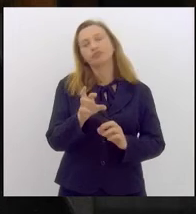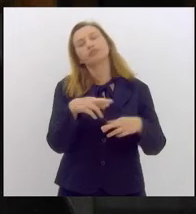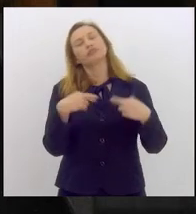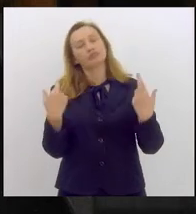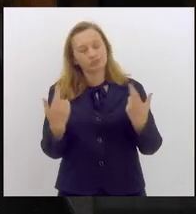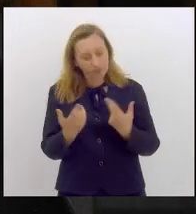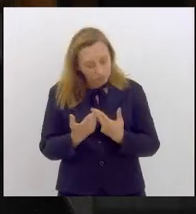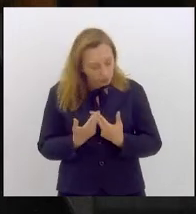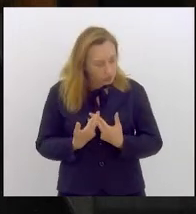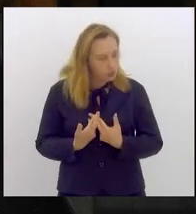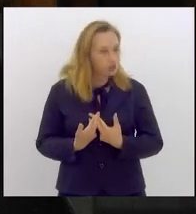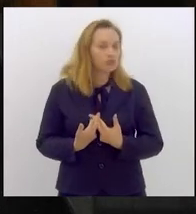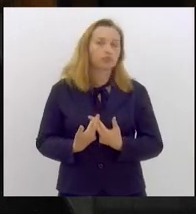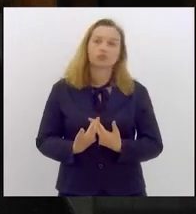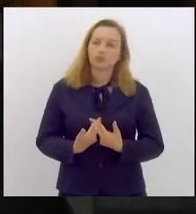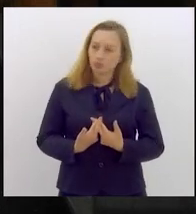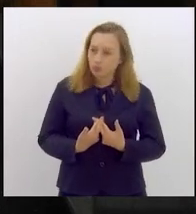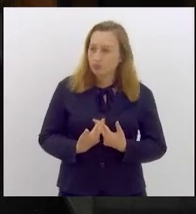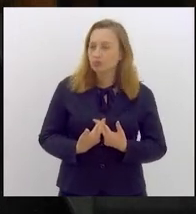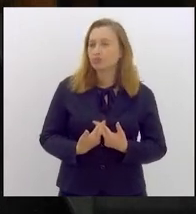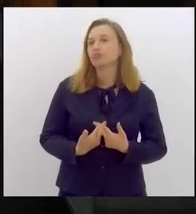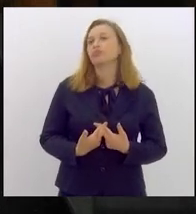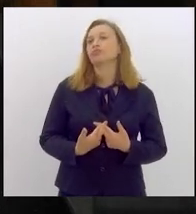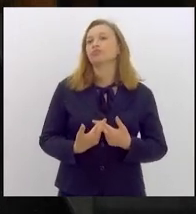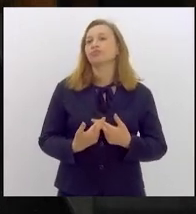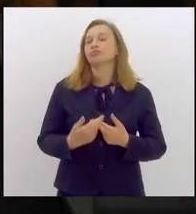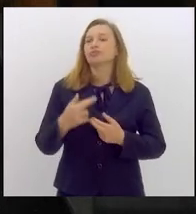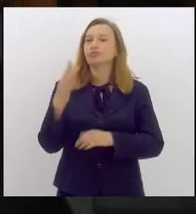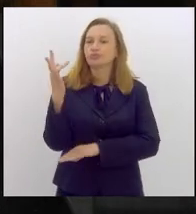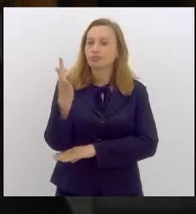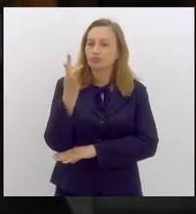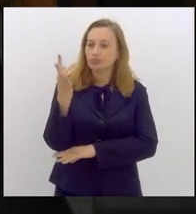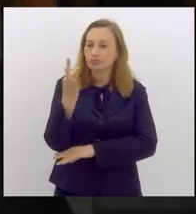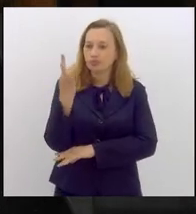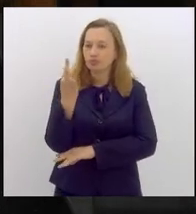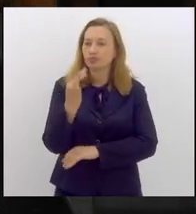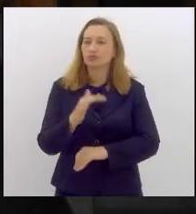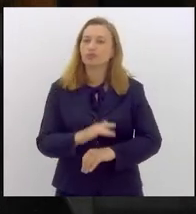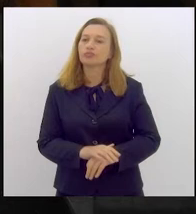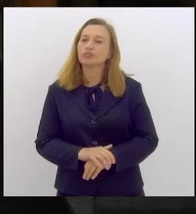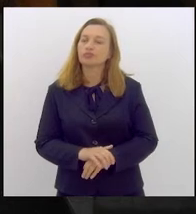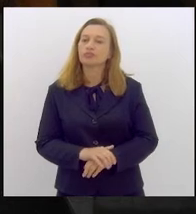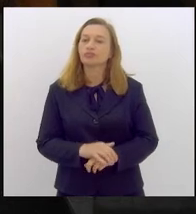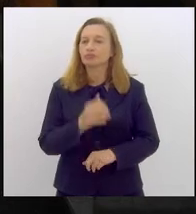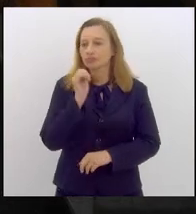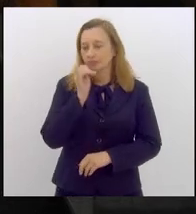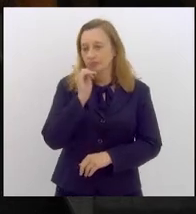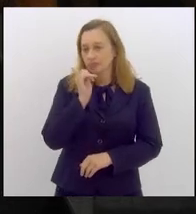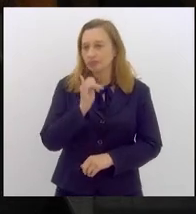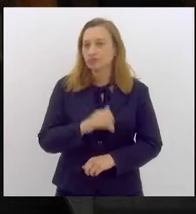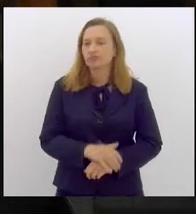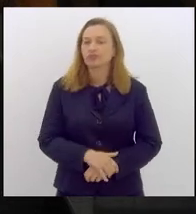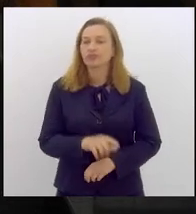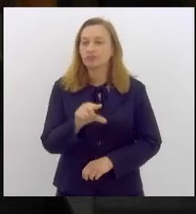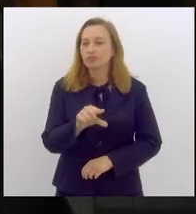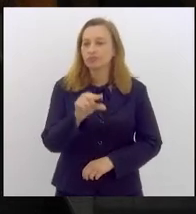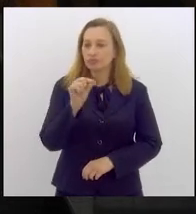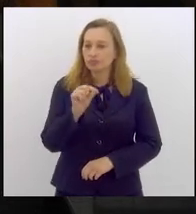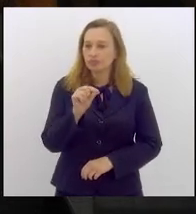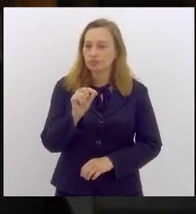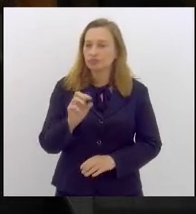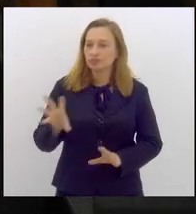reunião permanente formal, com designação de relator, decidir